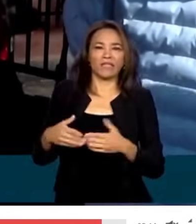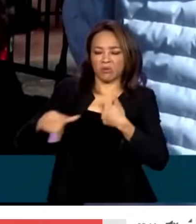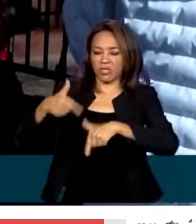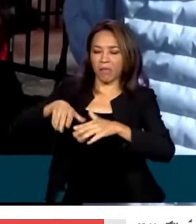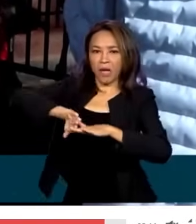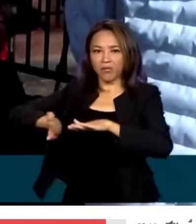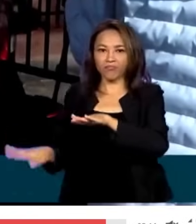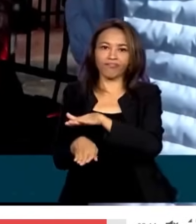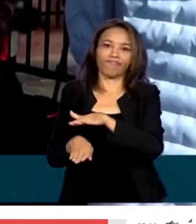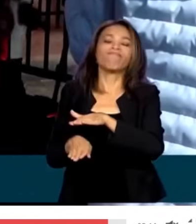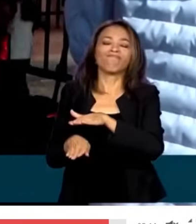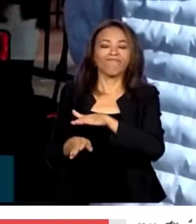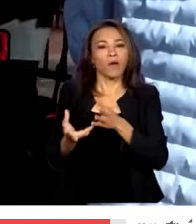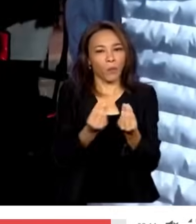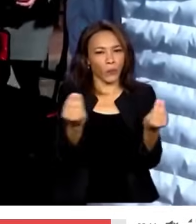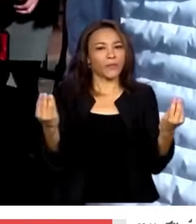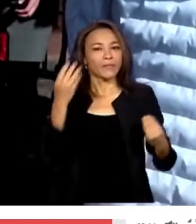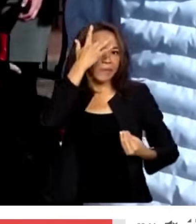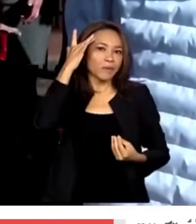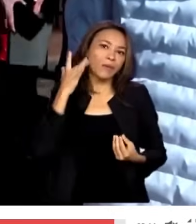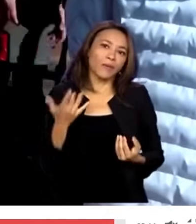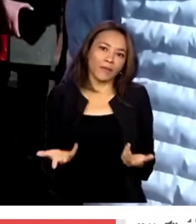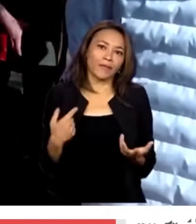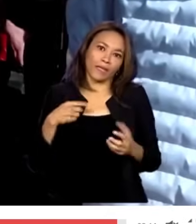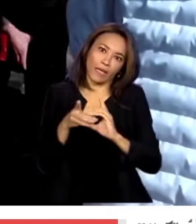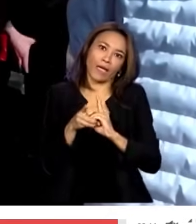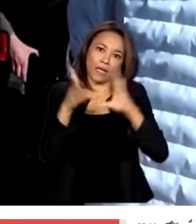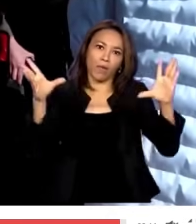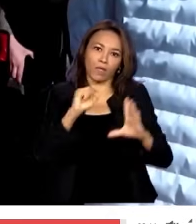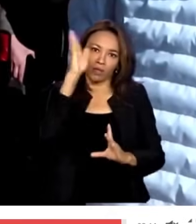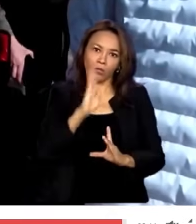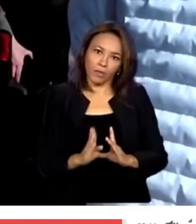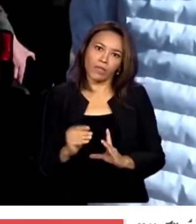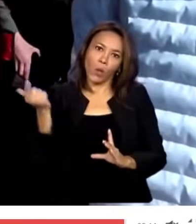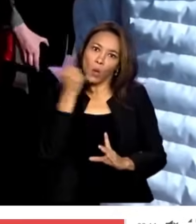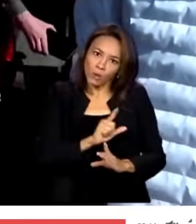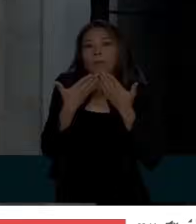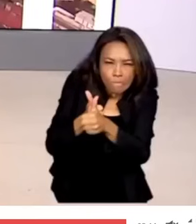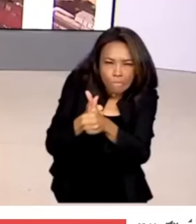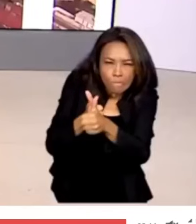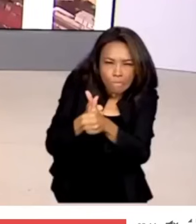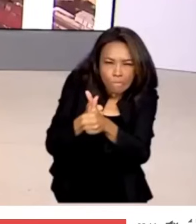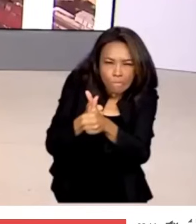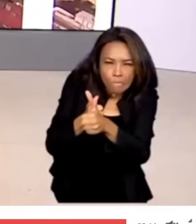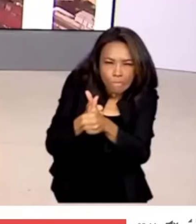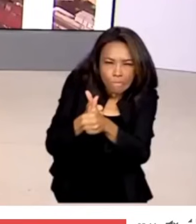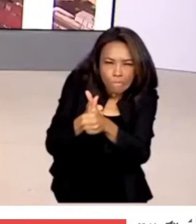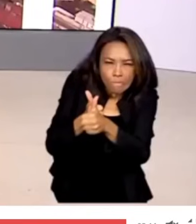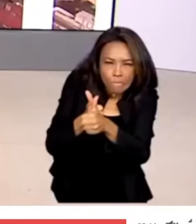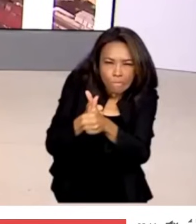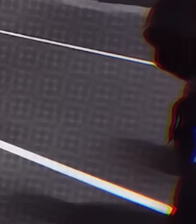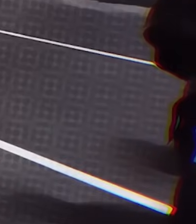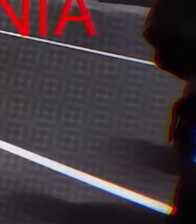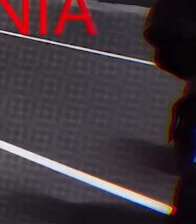a ganhar Como já aconteceu outrora é um momento de extrema importância para